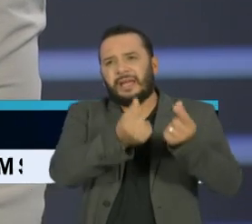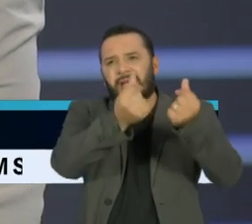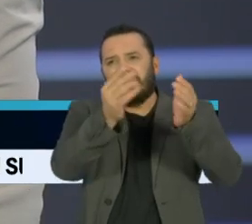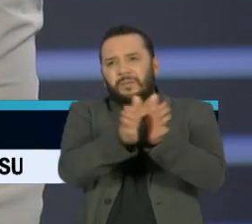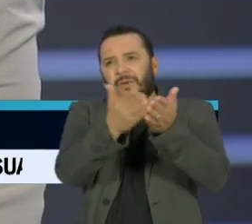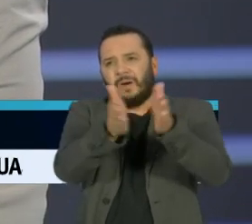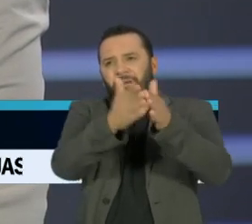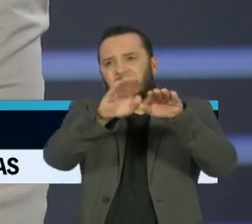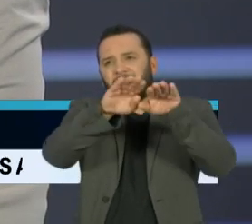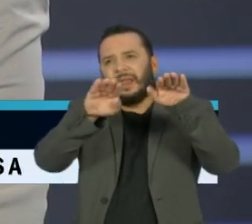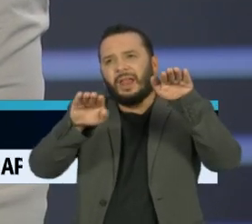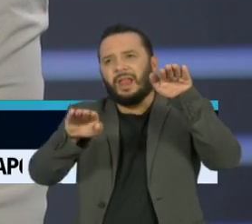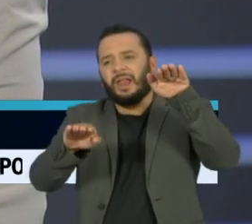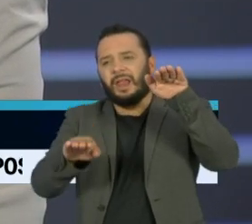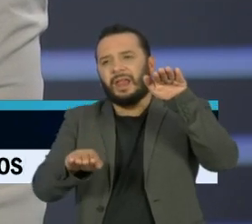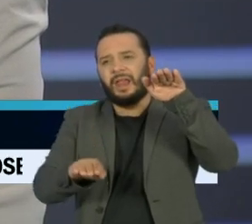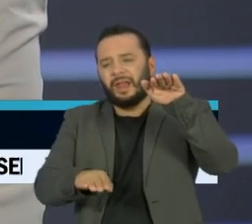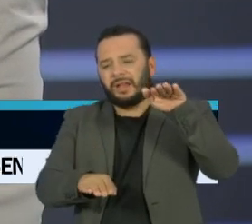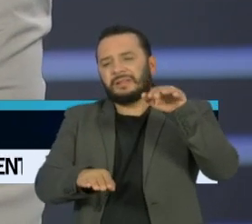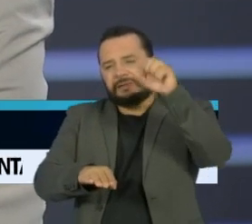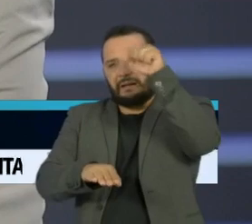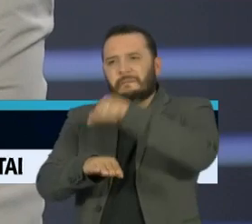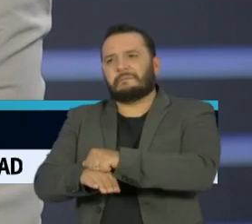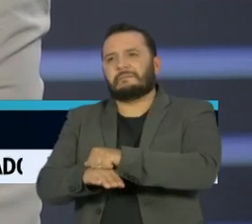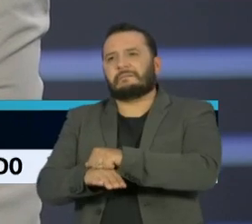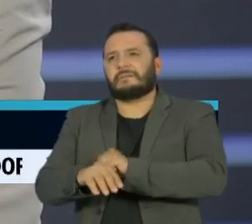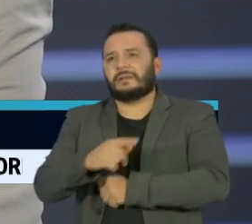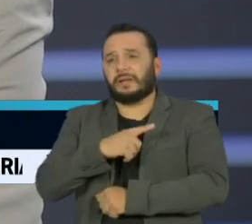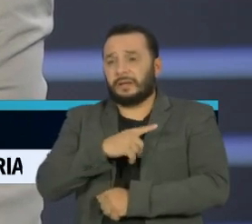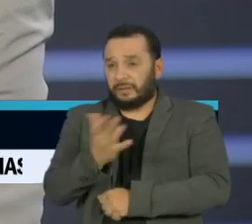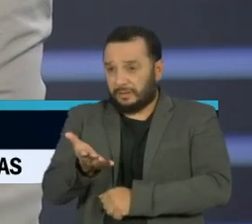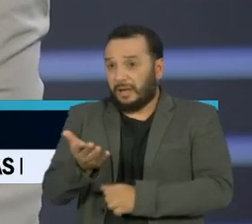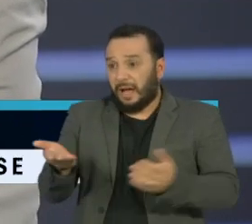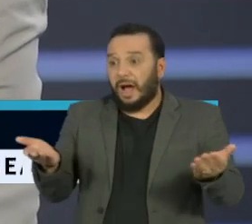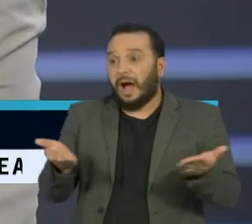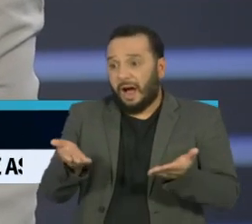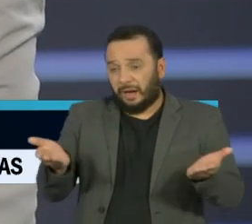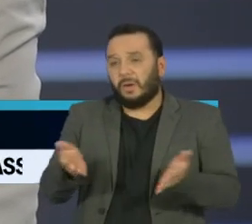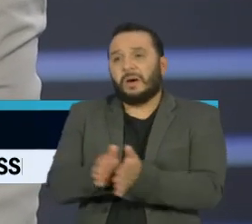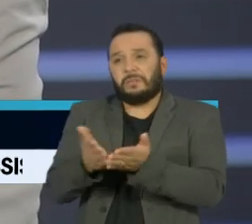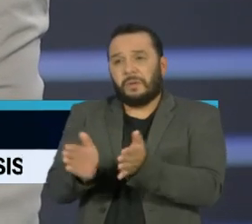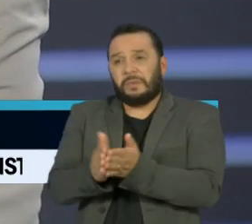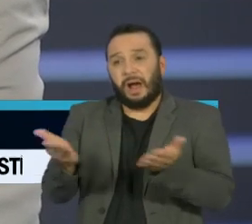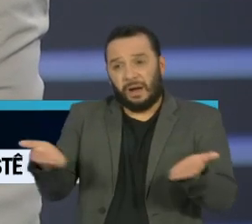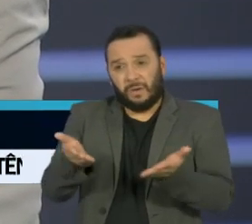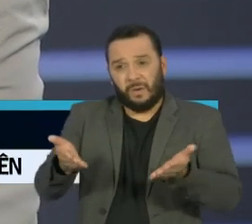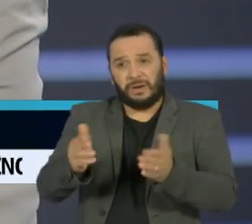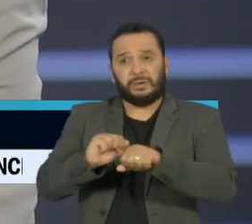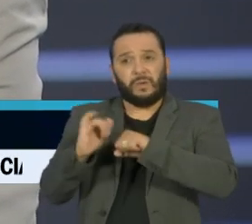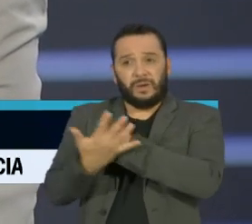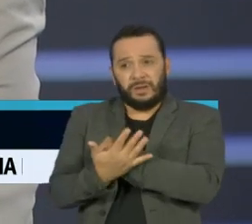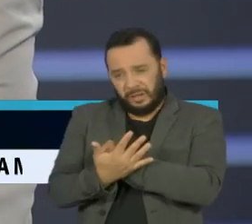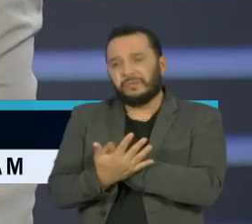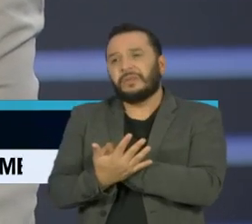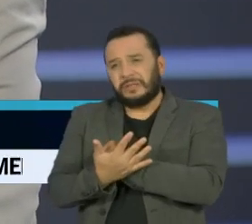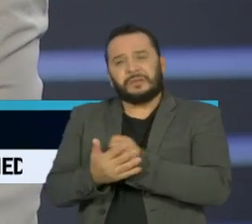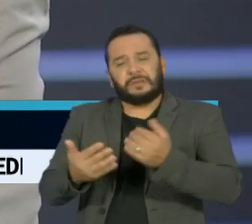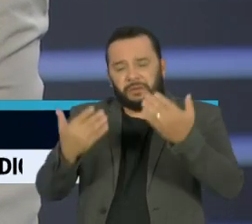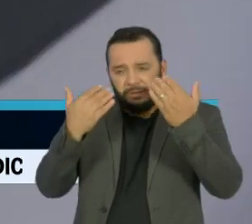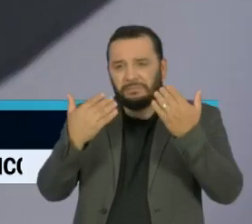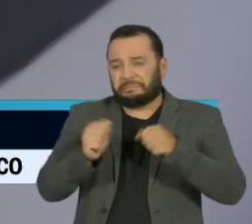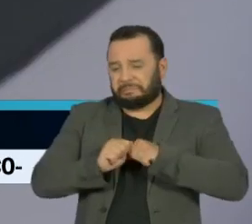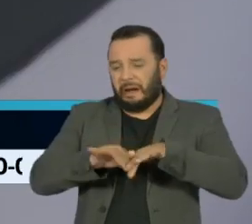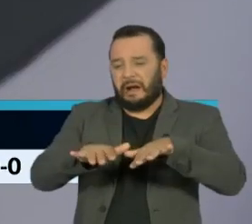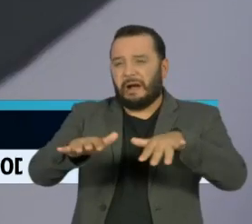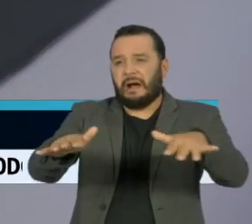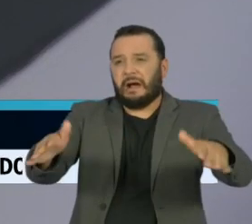de pobreza muito significativos. E, particularmente, numa pandemia, isso se escancara. Então, todos os programas